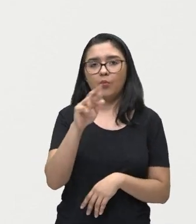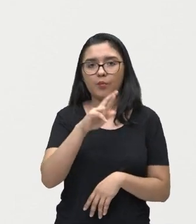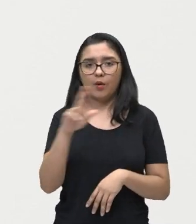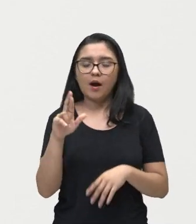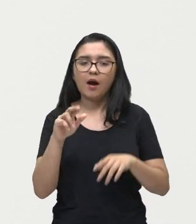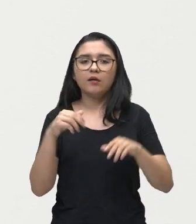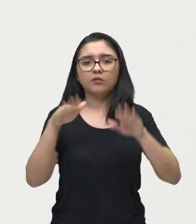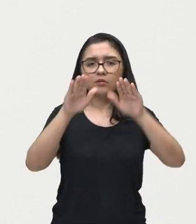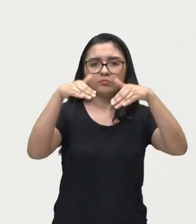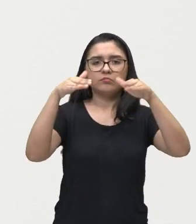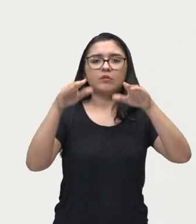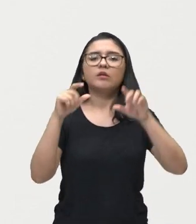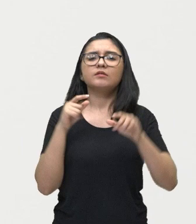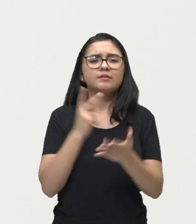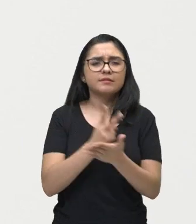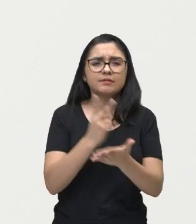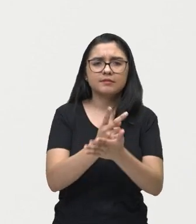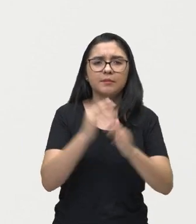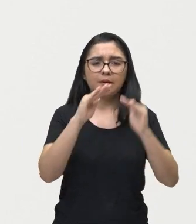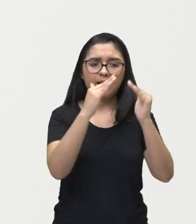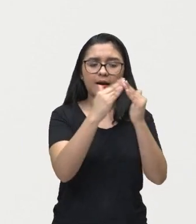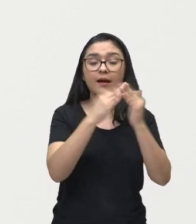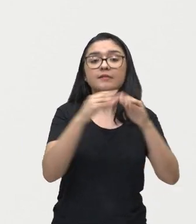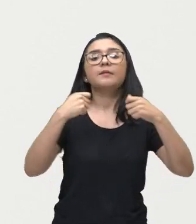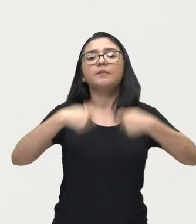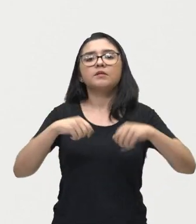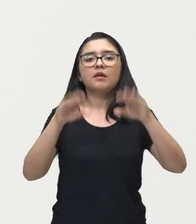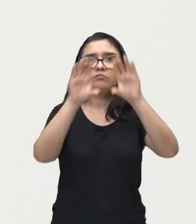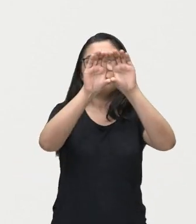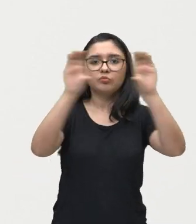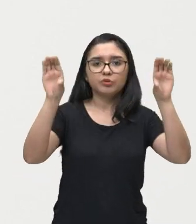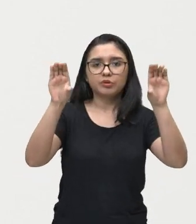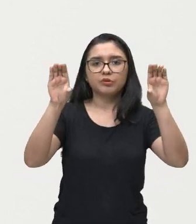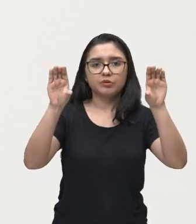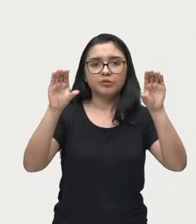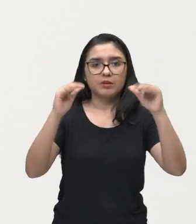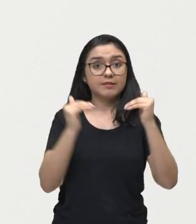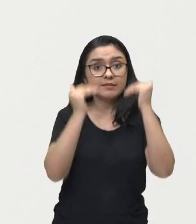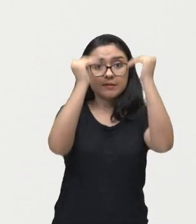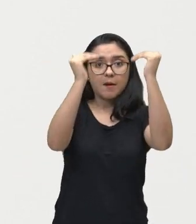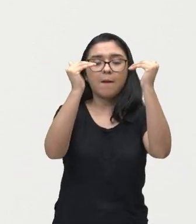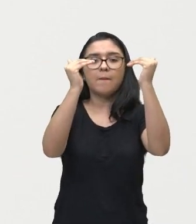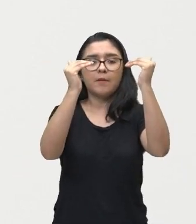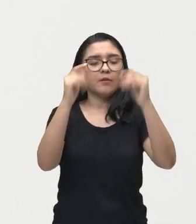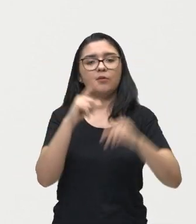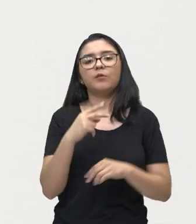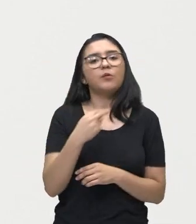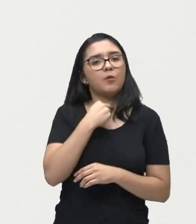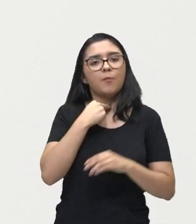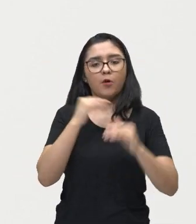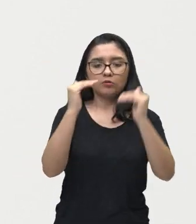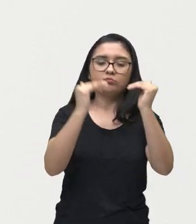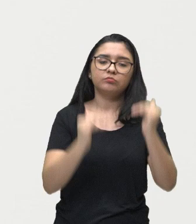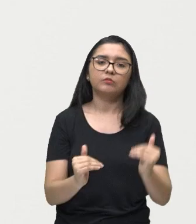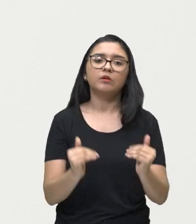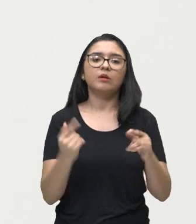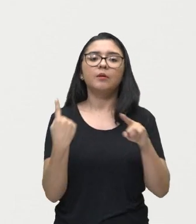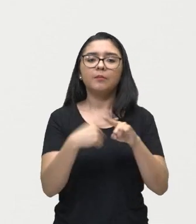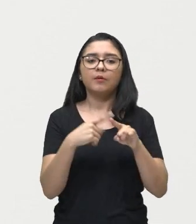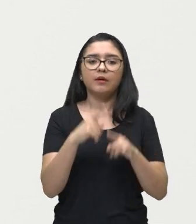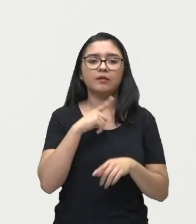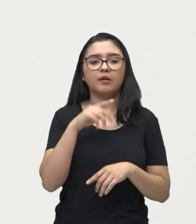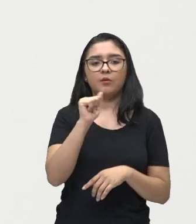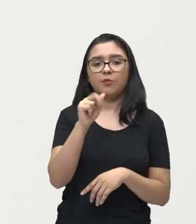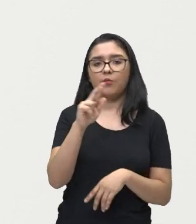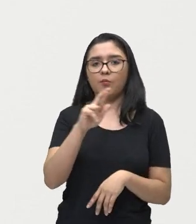observa, em todas as casas eu tenho que colocar o ar-condicionado em cima, porque eu tenho ar frio,